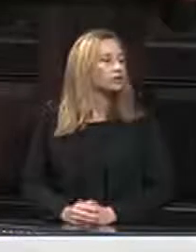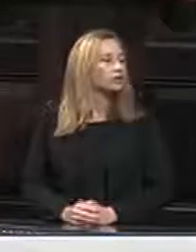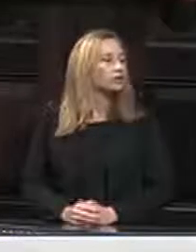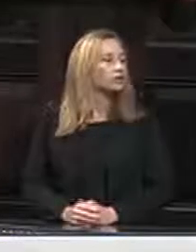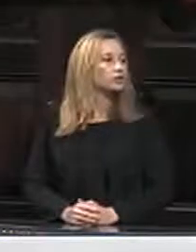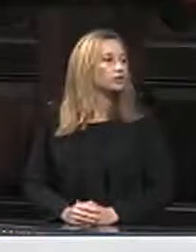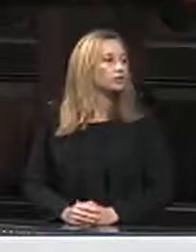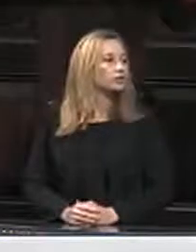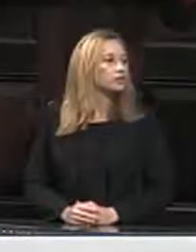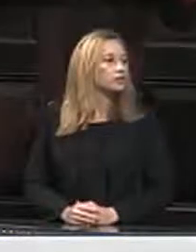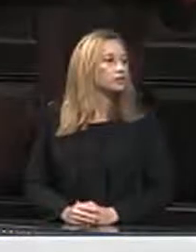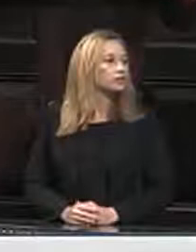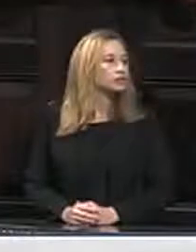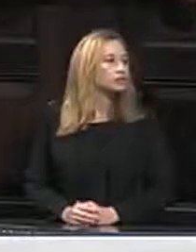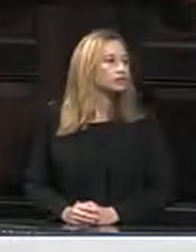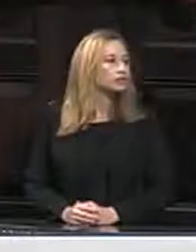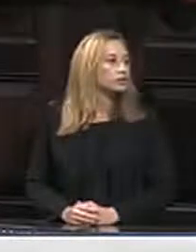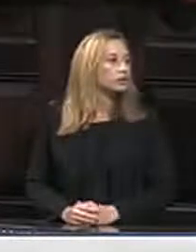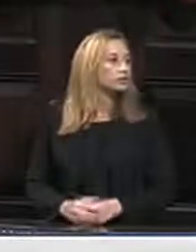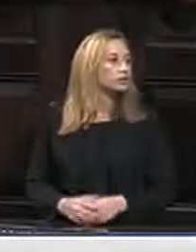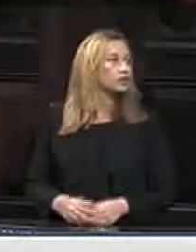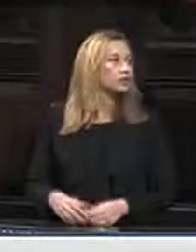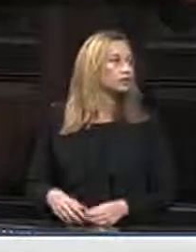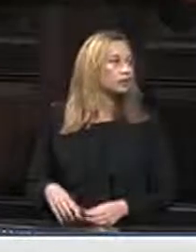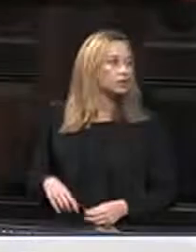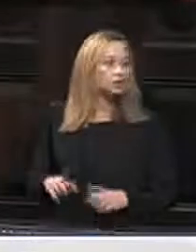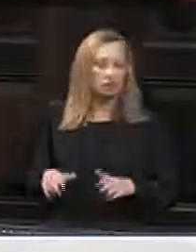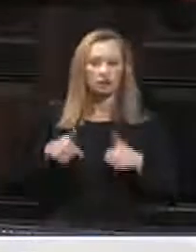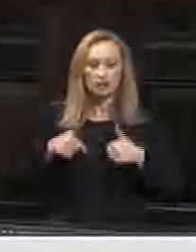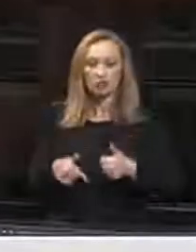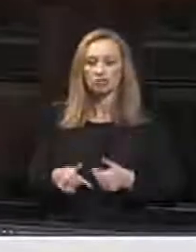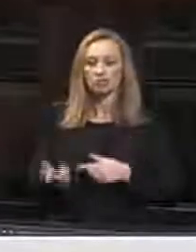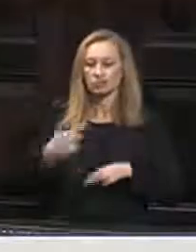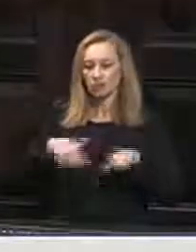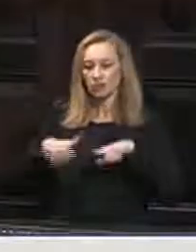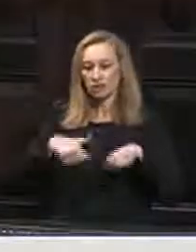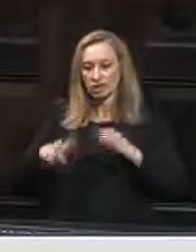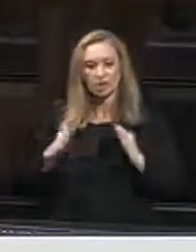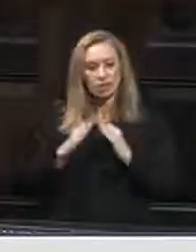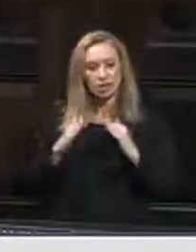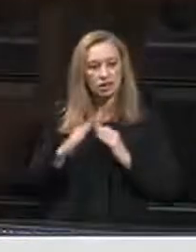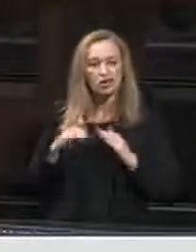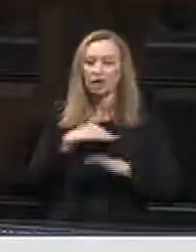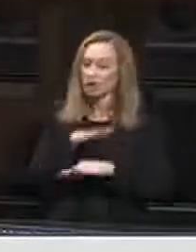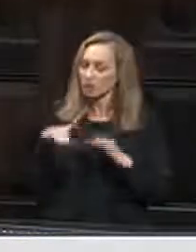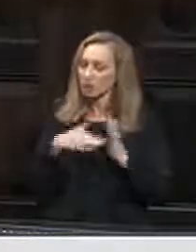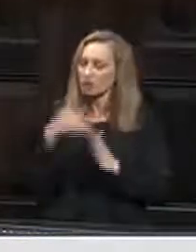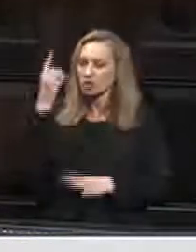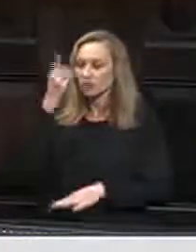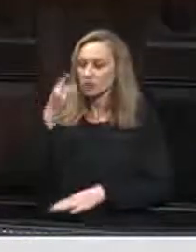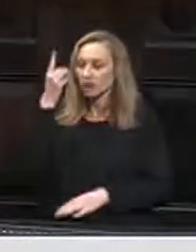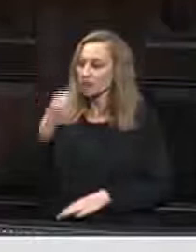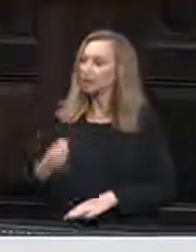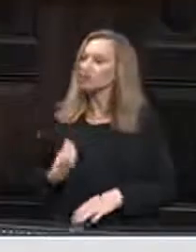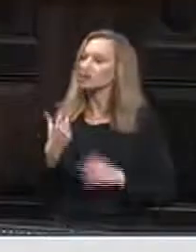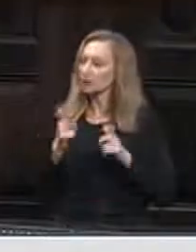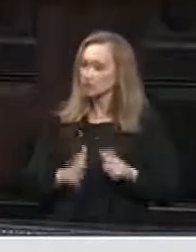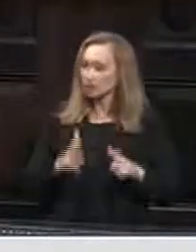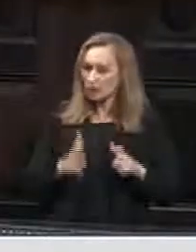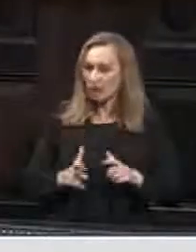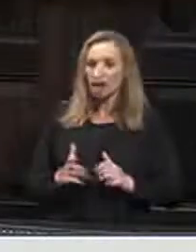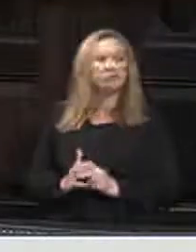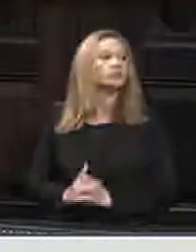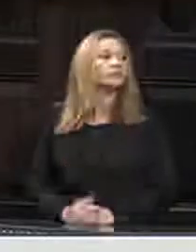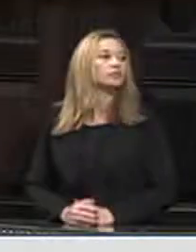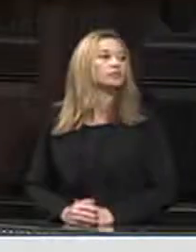que coordena os trabalhos desta sessão, senhoras deputadas presentes, senhores deputados presentes, funcionários,